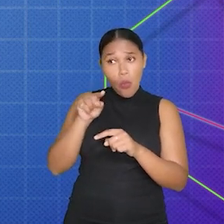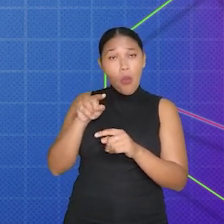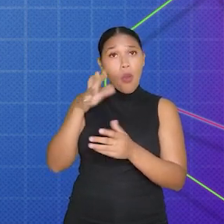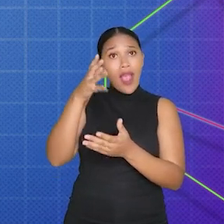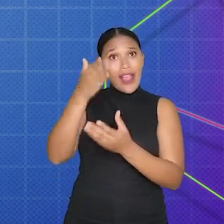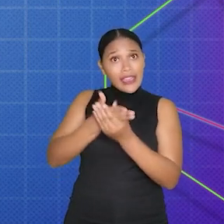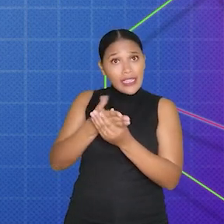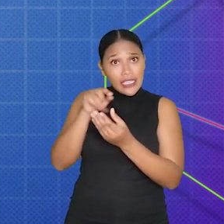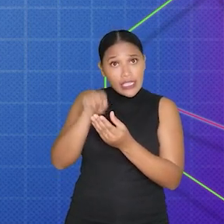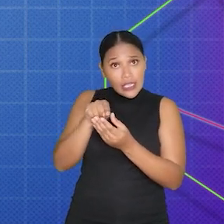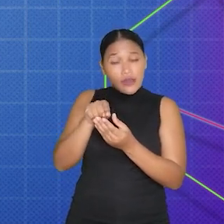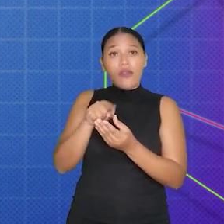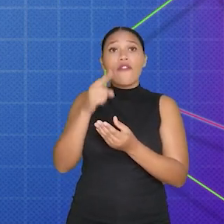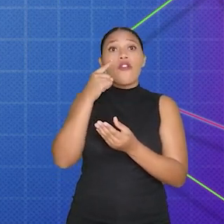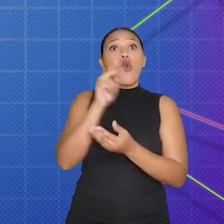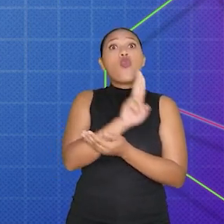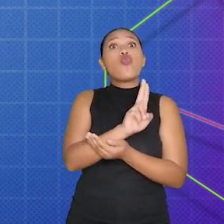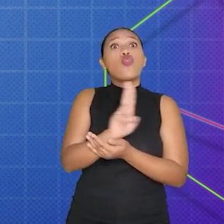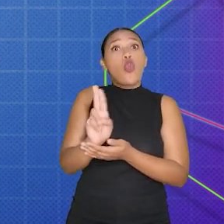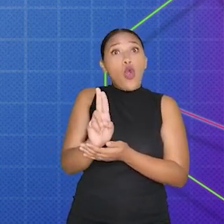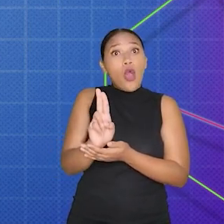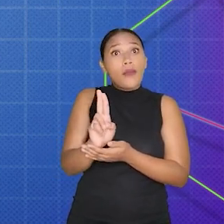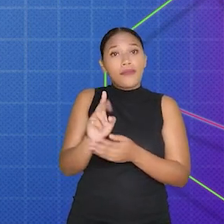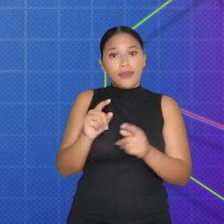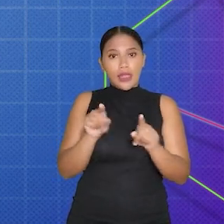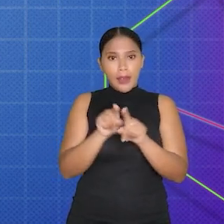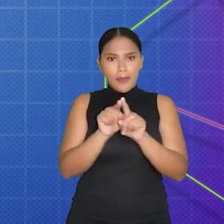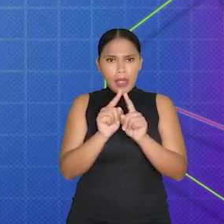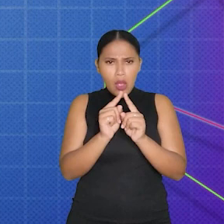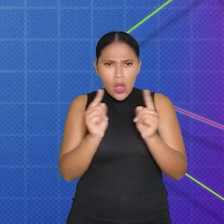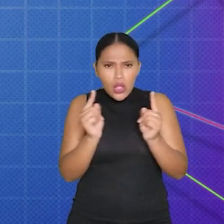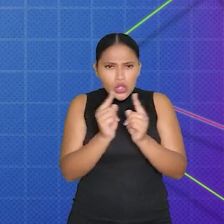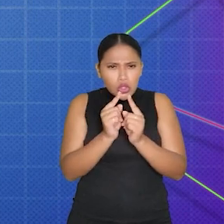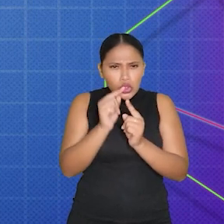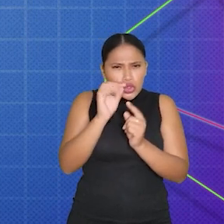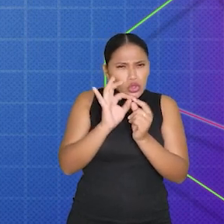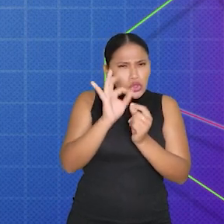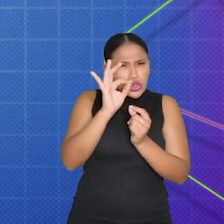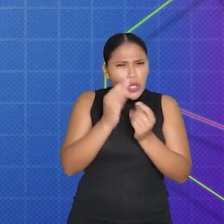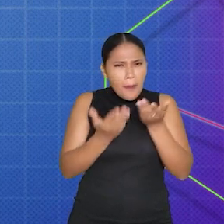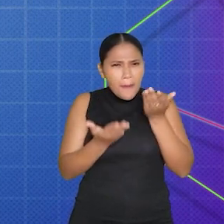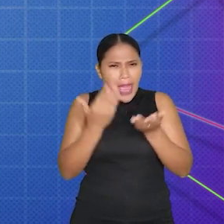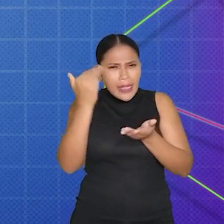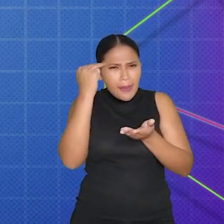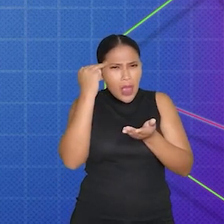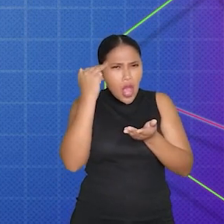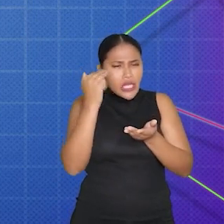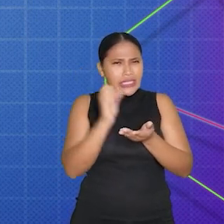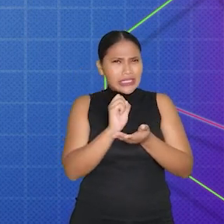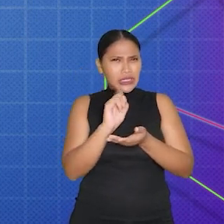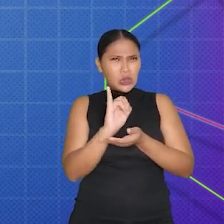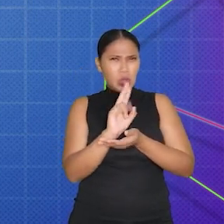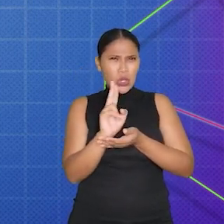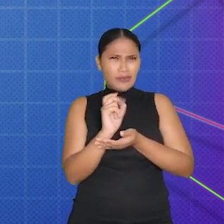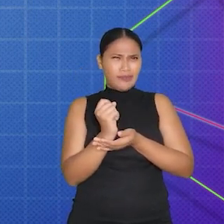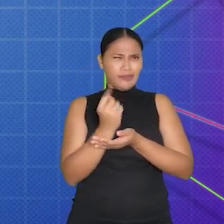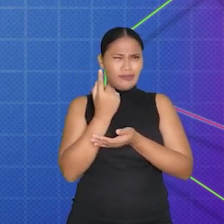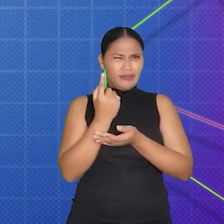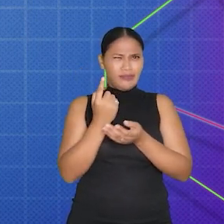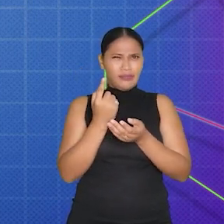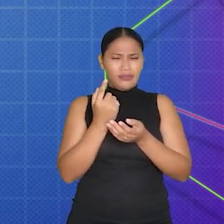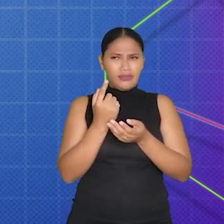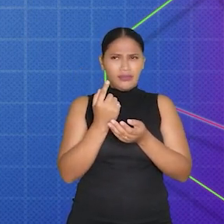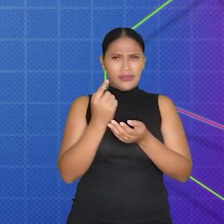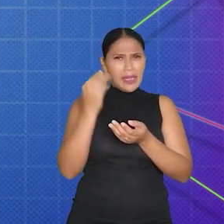baixar. Antes de baixar um arquivo, verifique o nome do arquivo, o tamanho dele e o tipo de arquivo. Se o arquivo tiver um